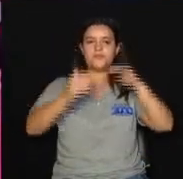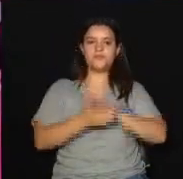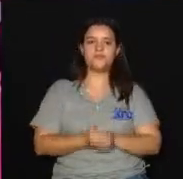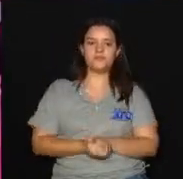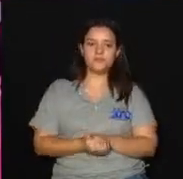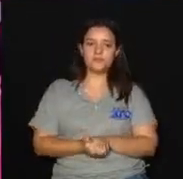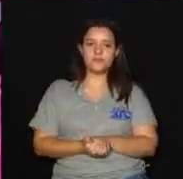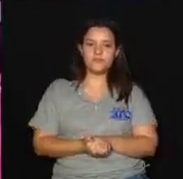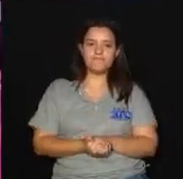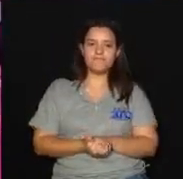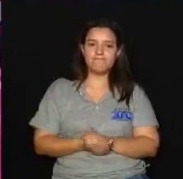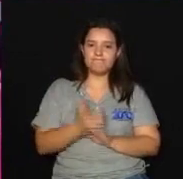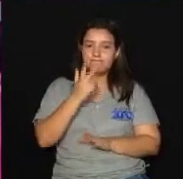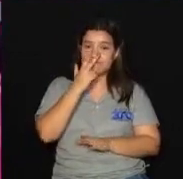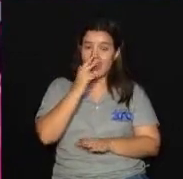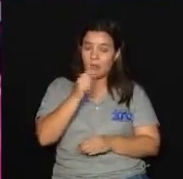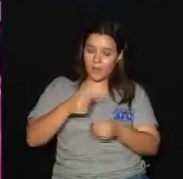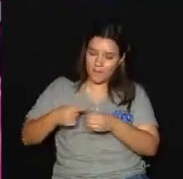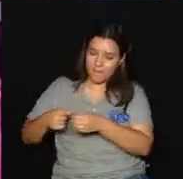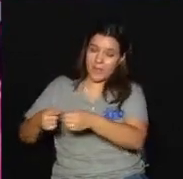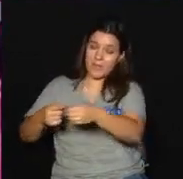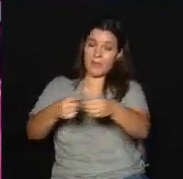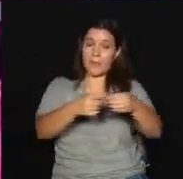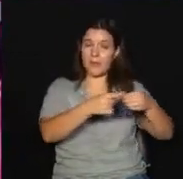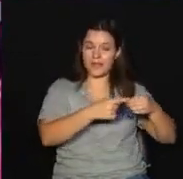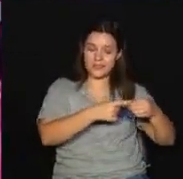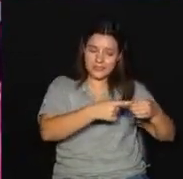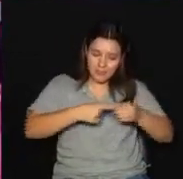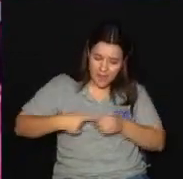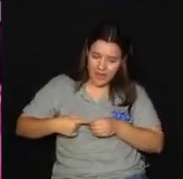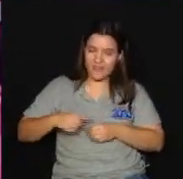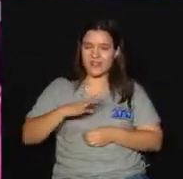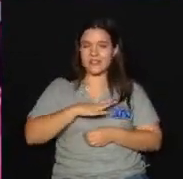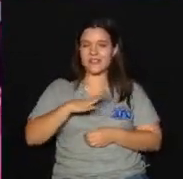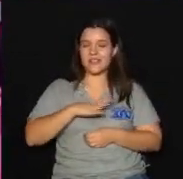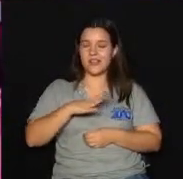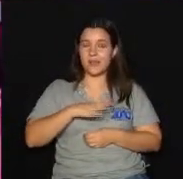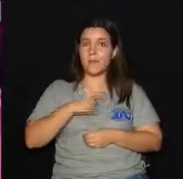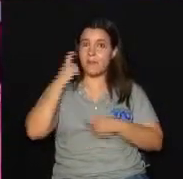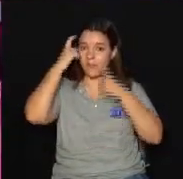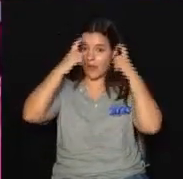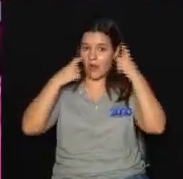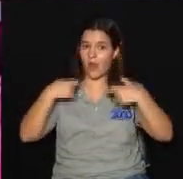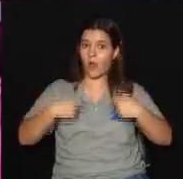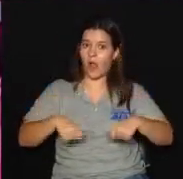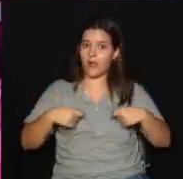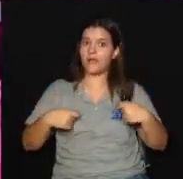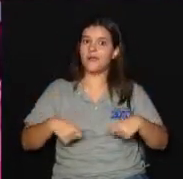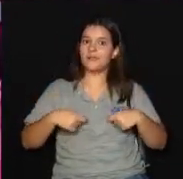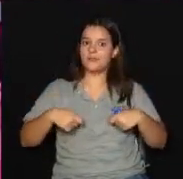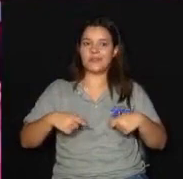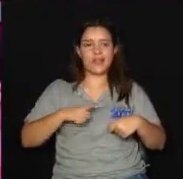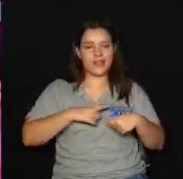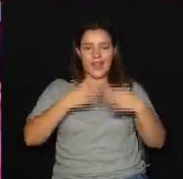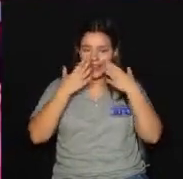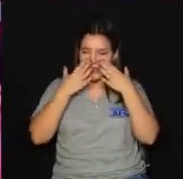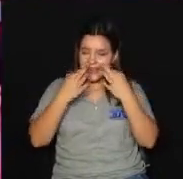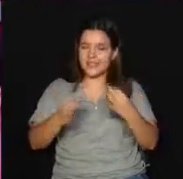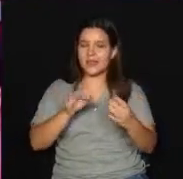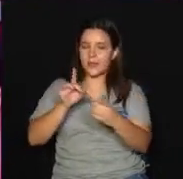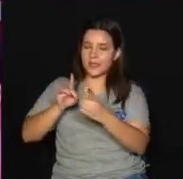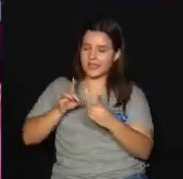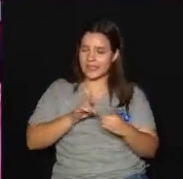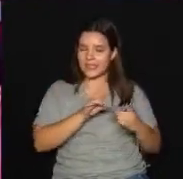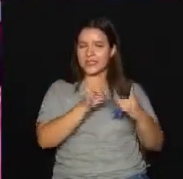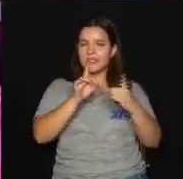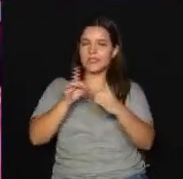na margem da cidade, na periferia da cidade. Essas preocupações é que agora terão que ser atendidas de uma